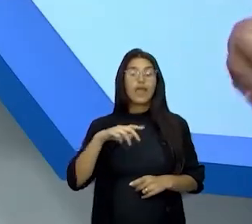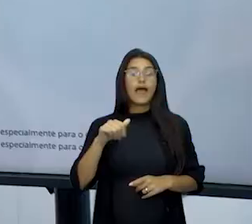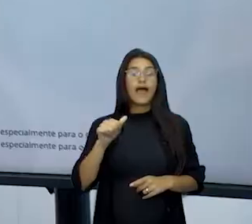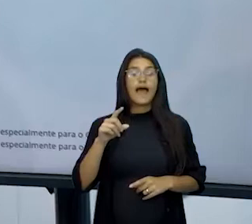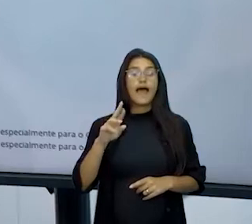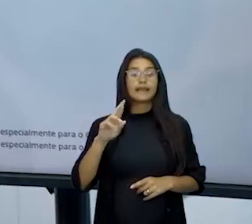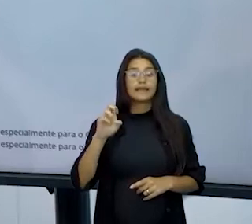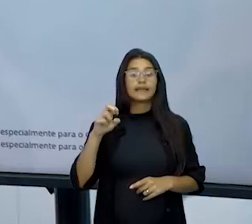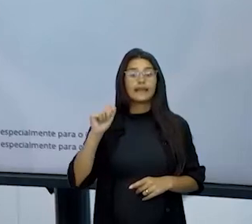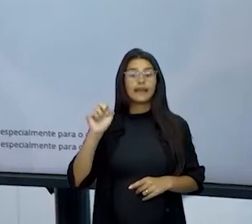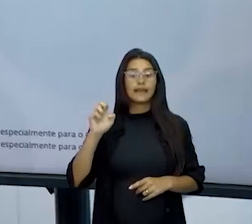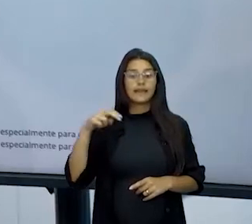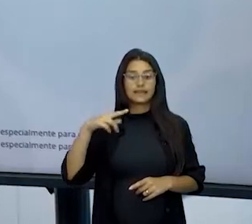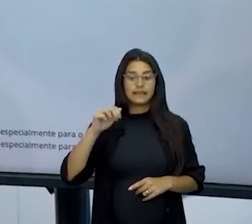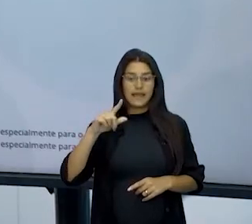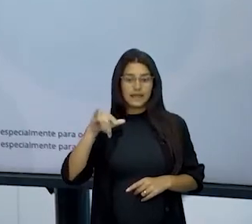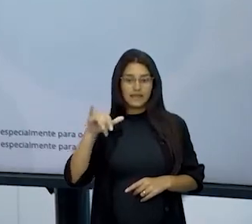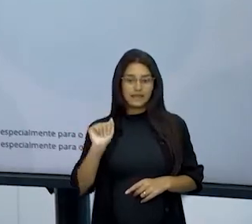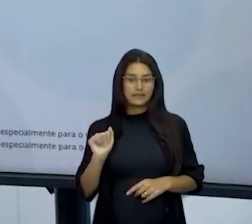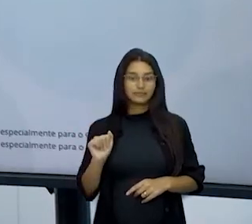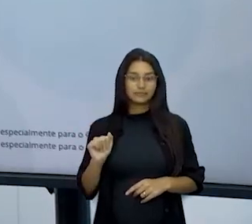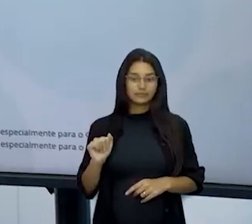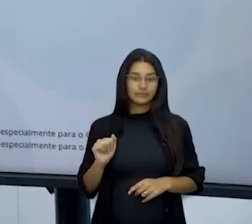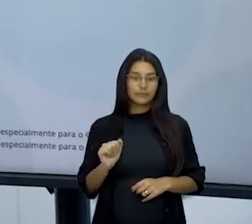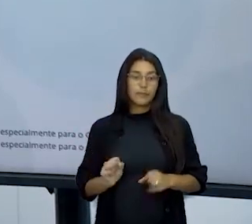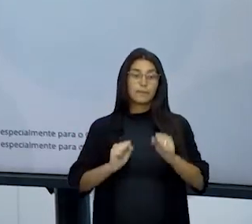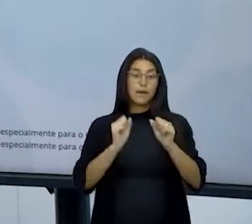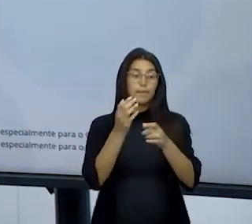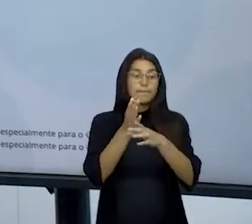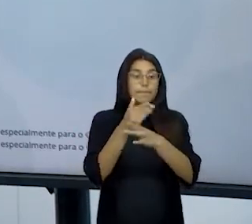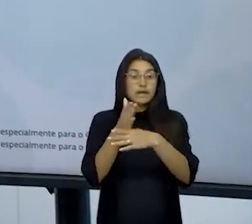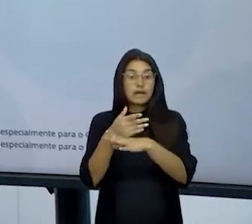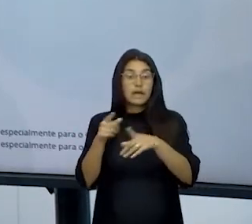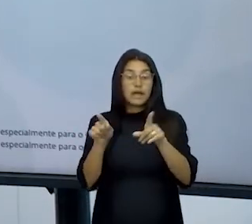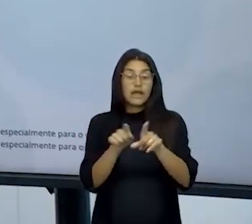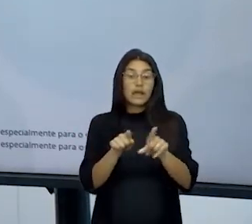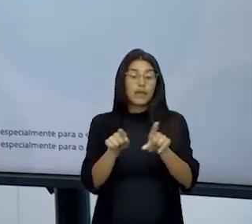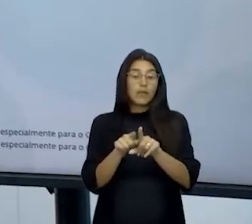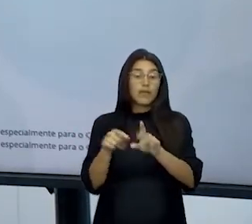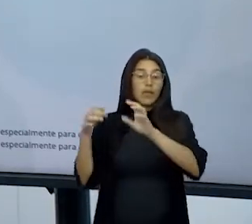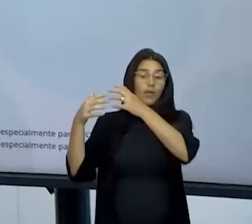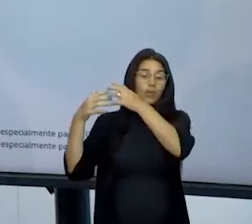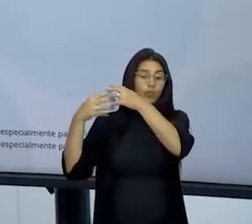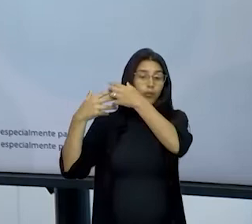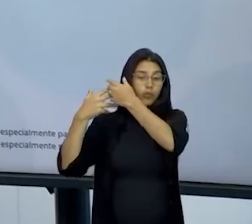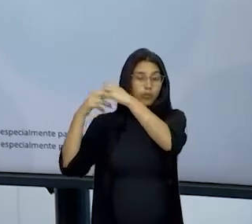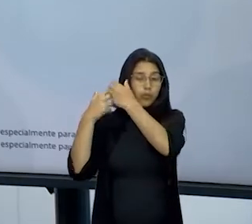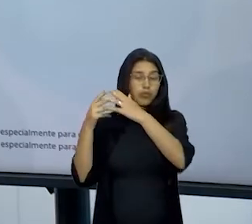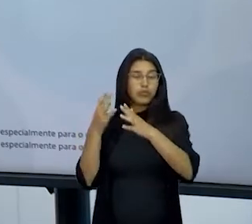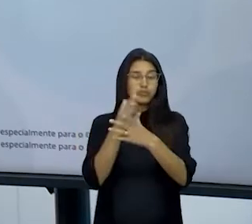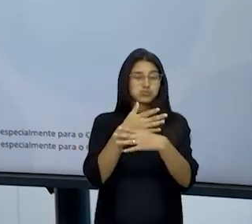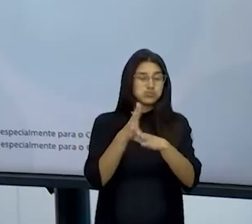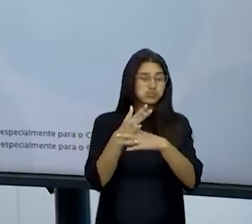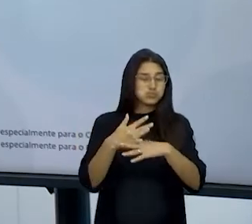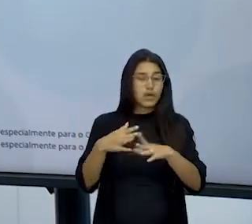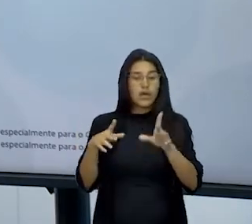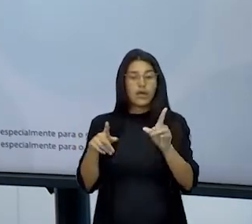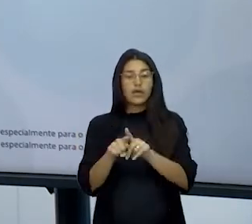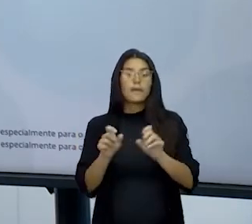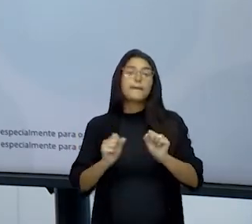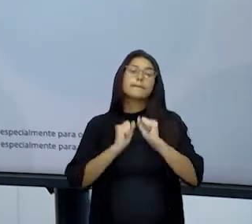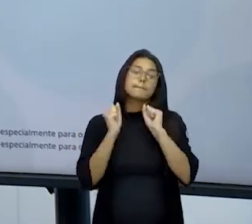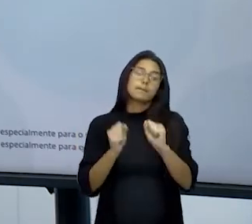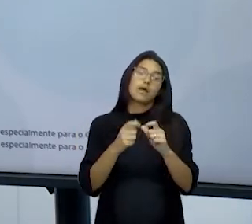ter você pode ficar meio... você pode até se perder ali com o sistema, ficar perdido e aí